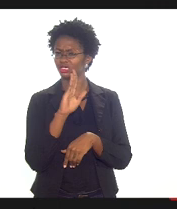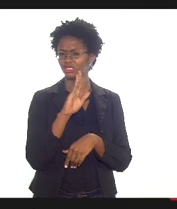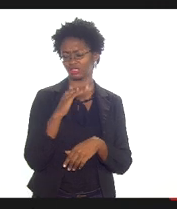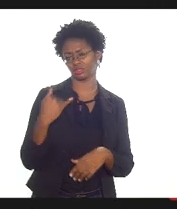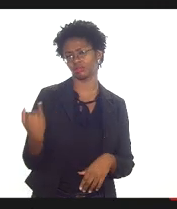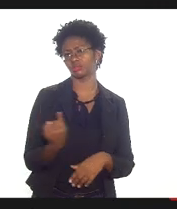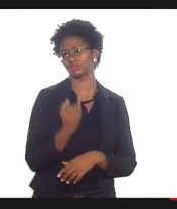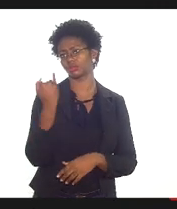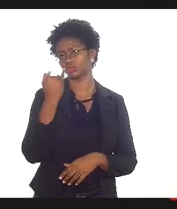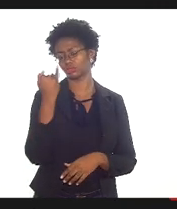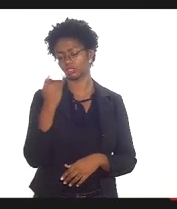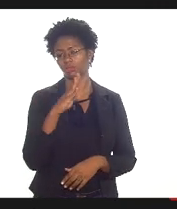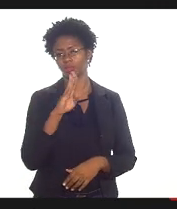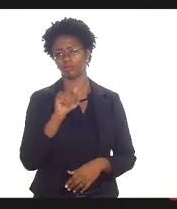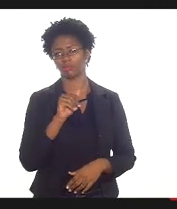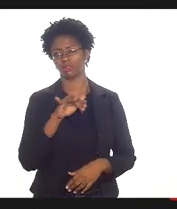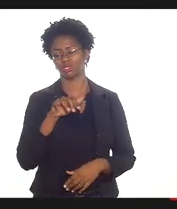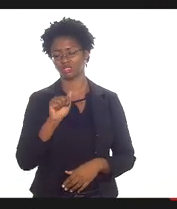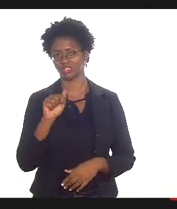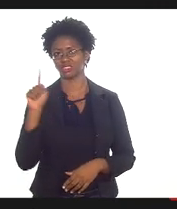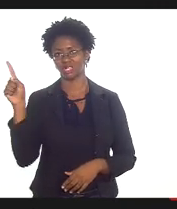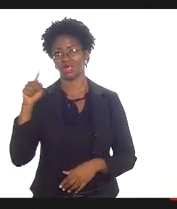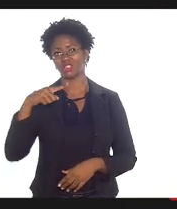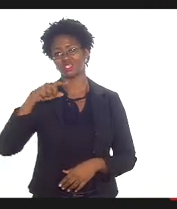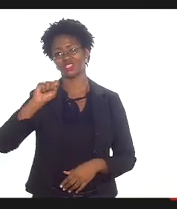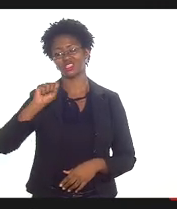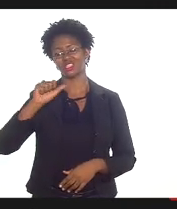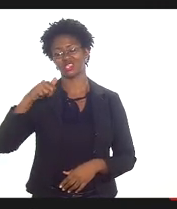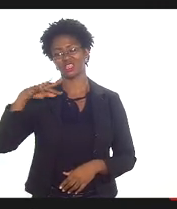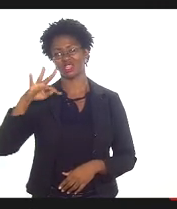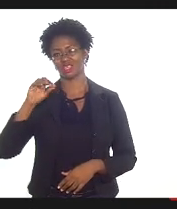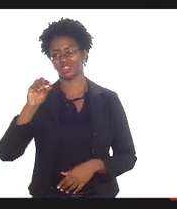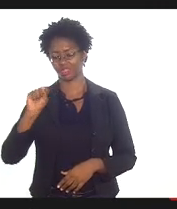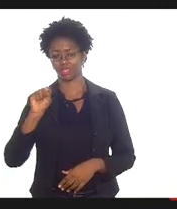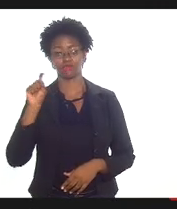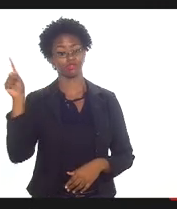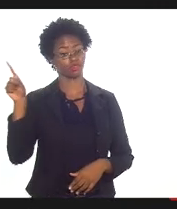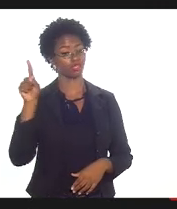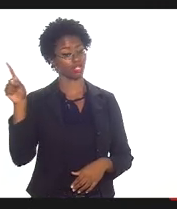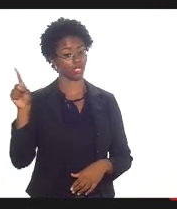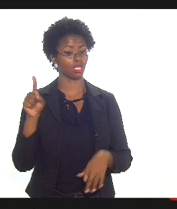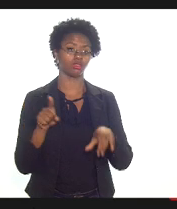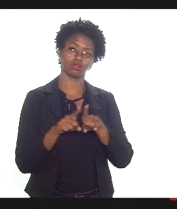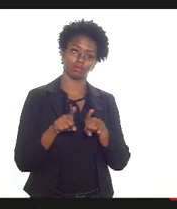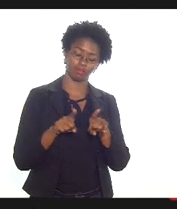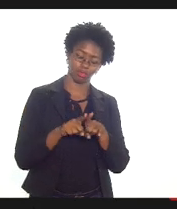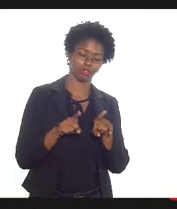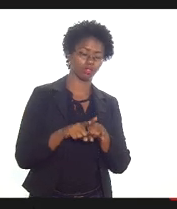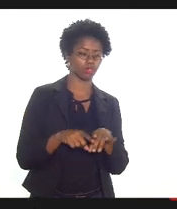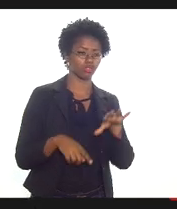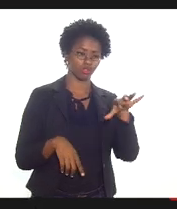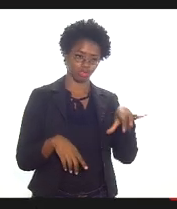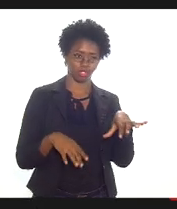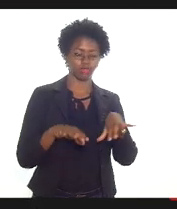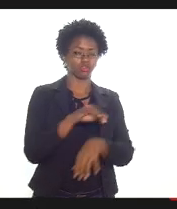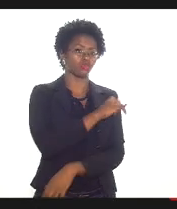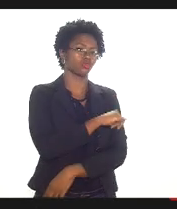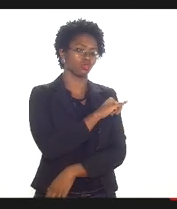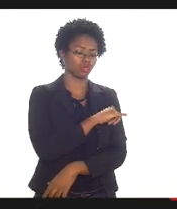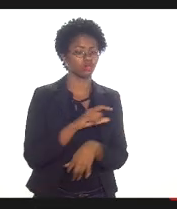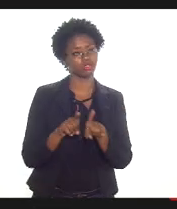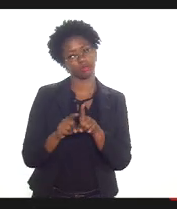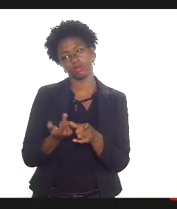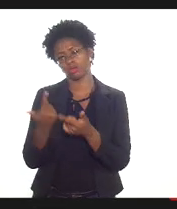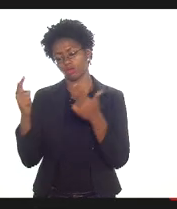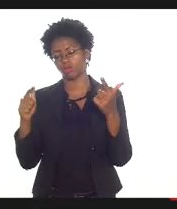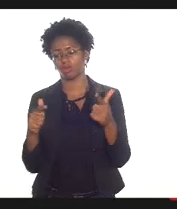preponderantes na Bacia de Santos, na área do pré-sal. E a Bacia de Santos tem o Estado do Rio e outros estados também, mas tem uma produção